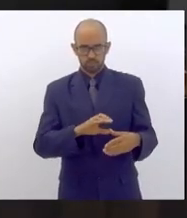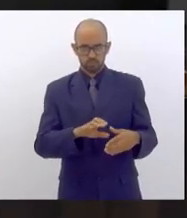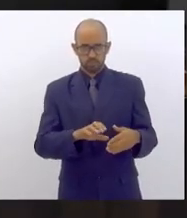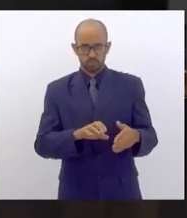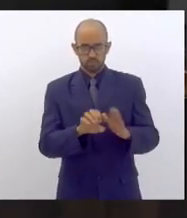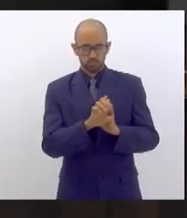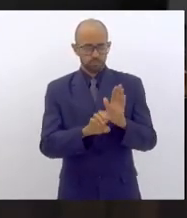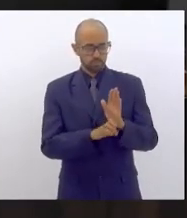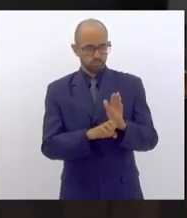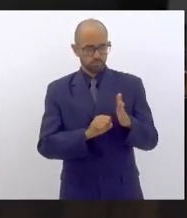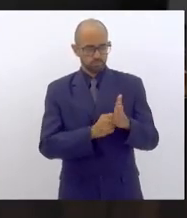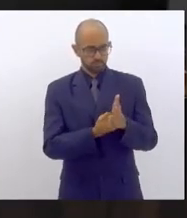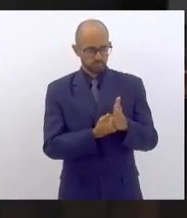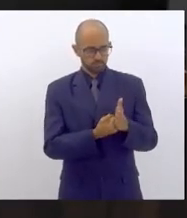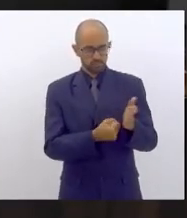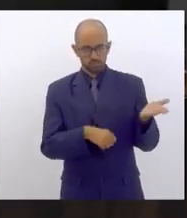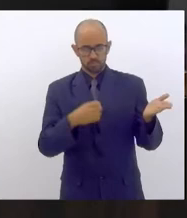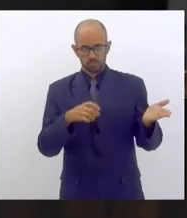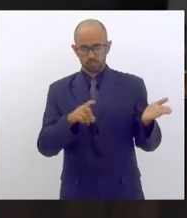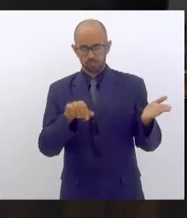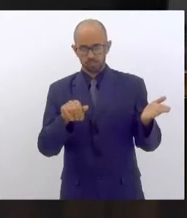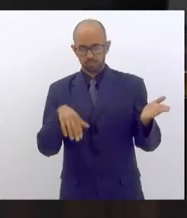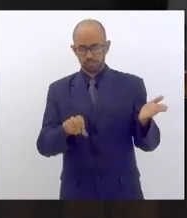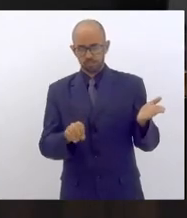Para emitir parecer, deputado Marcelo Dino.